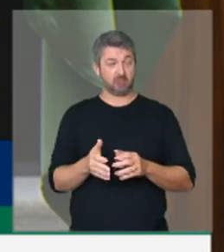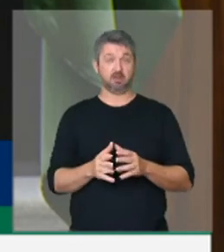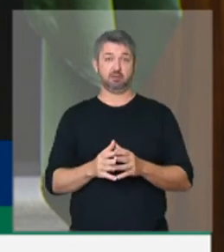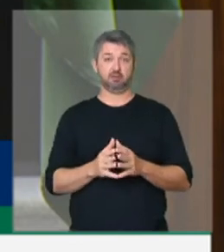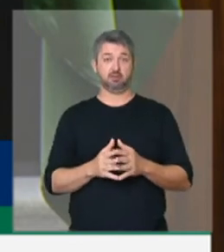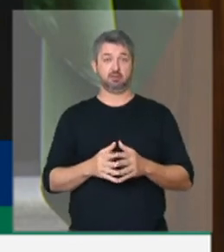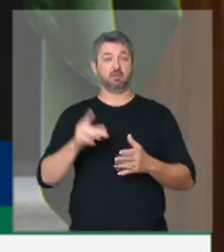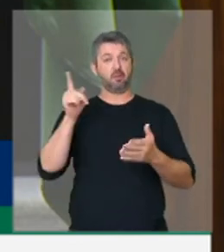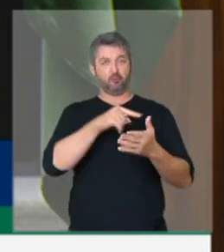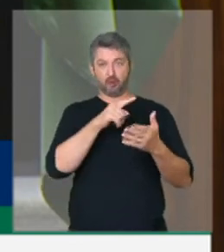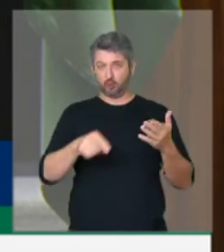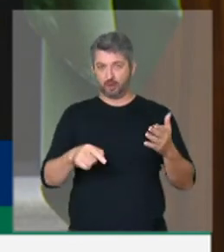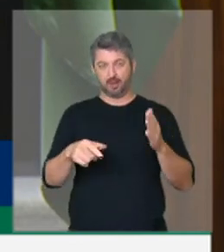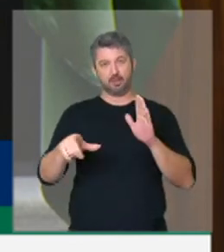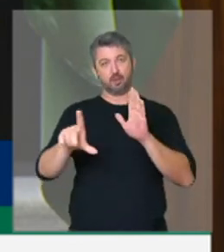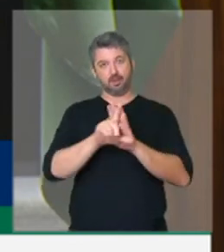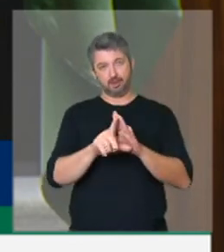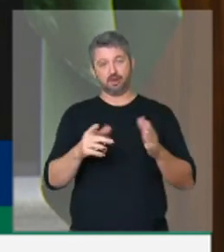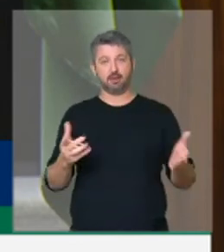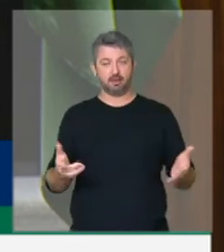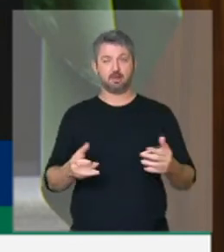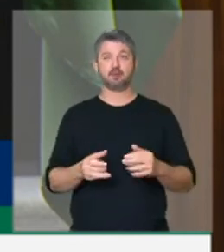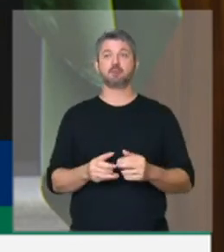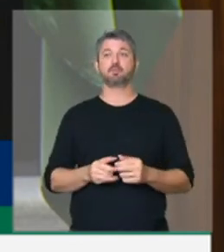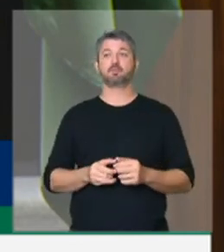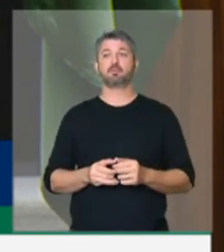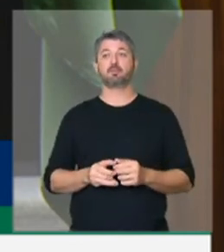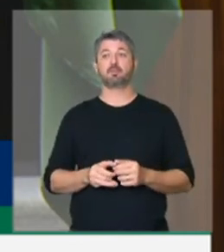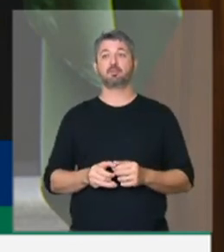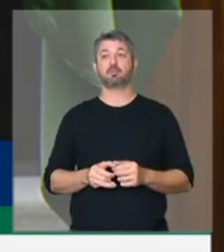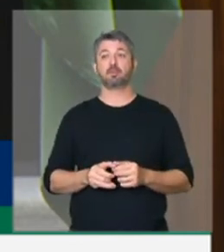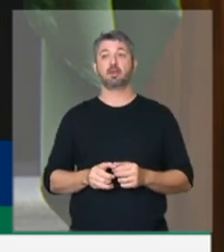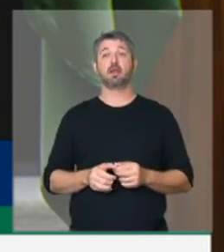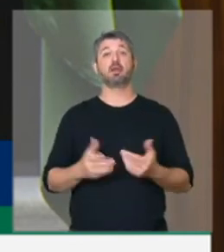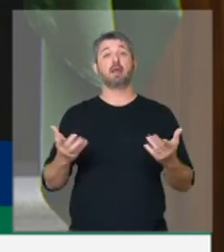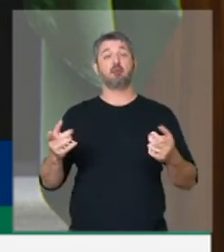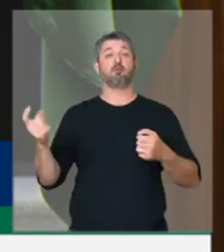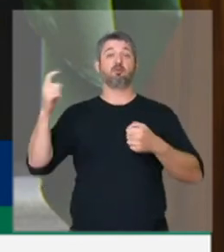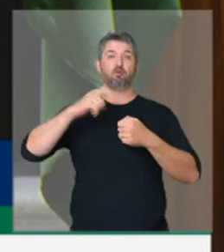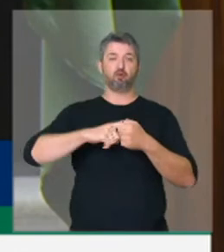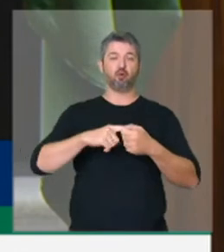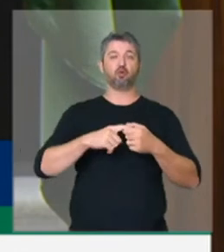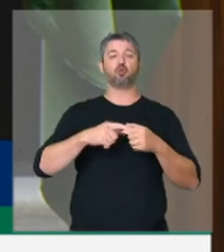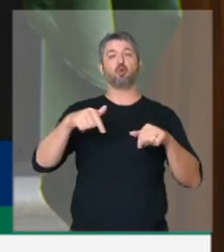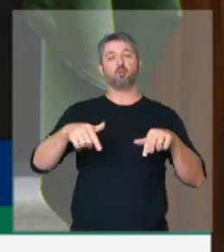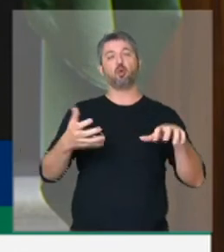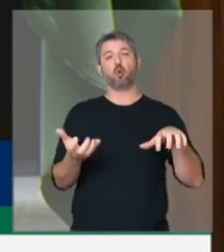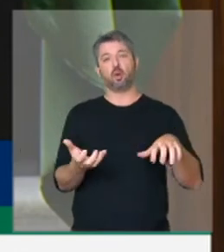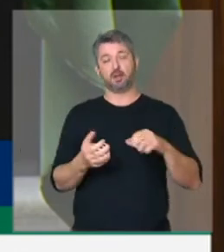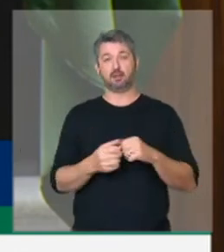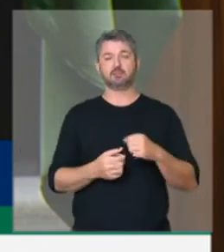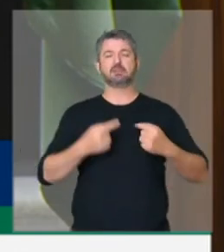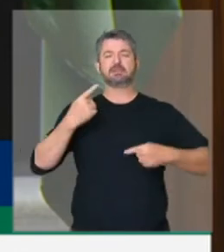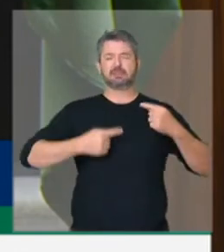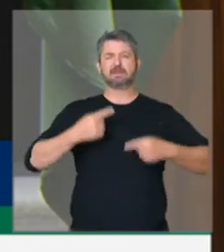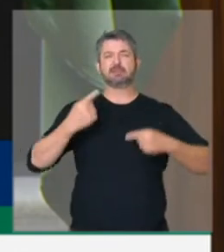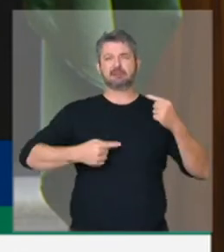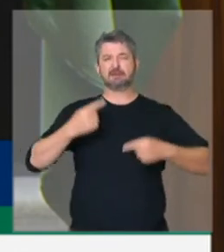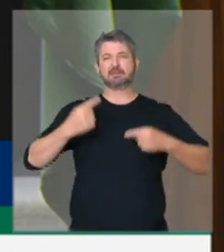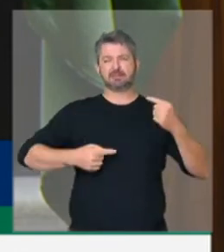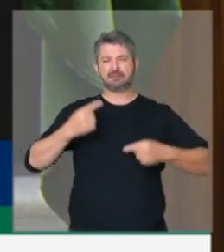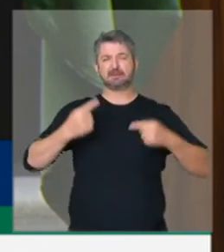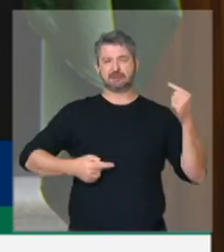foi vetado esta lei e ela voltou para a apreciação do Congresso. E, após muito debate, num